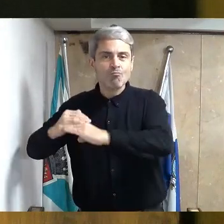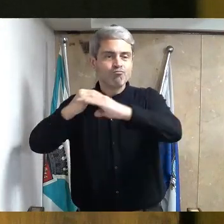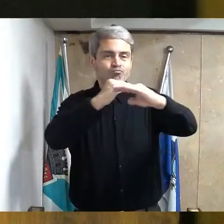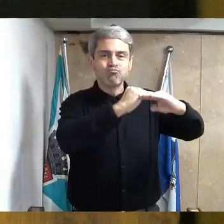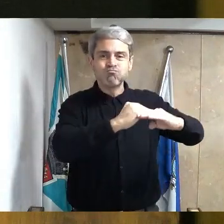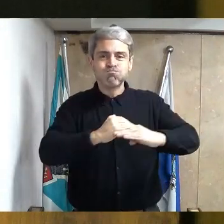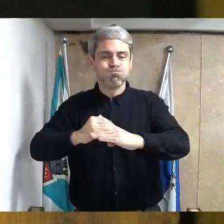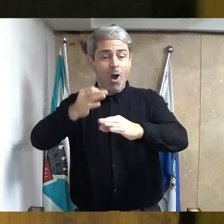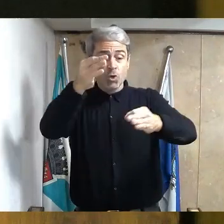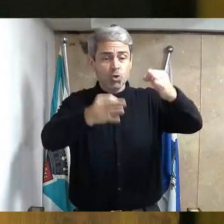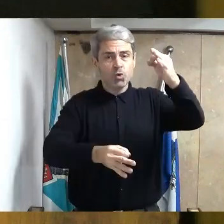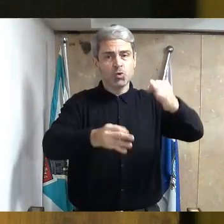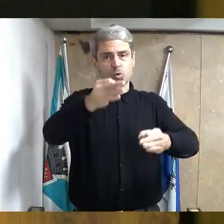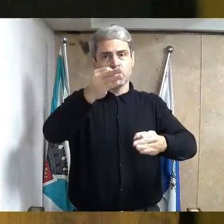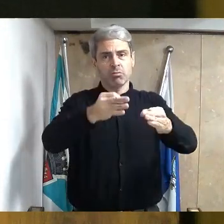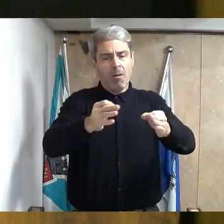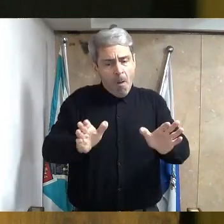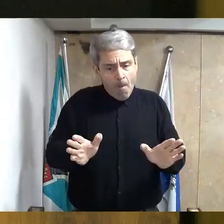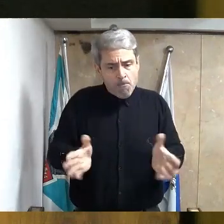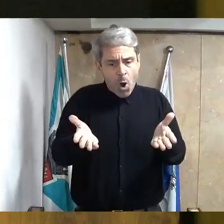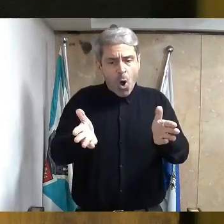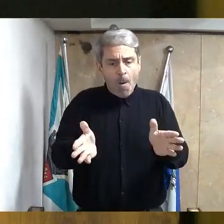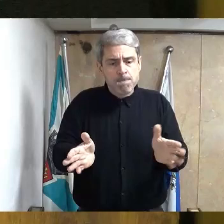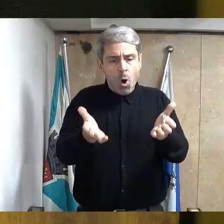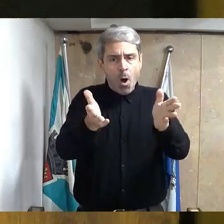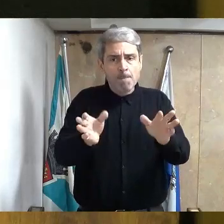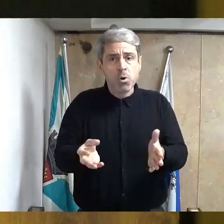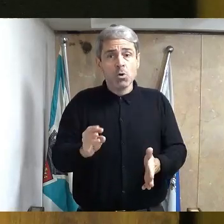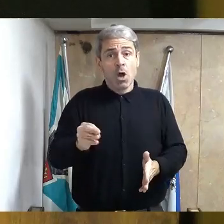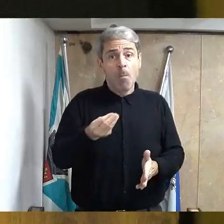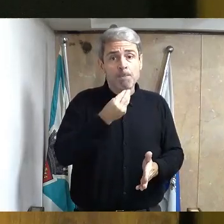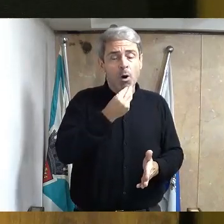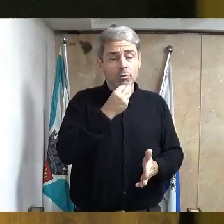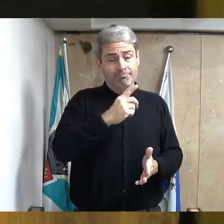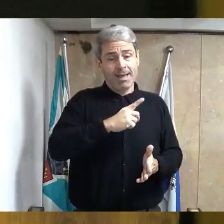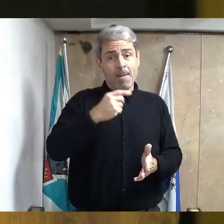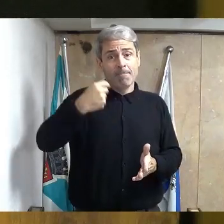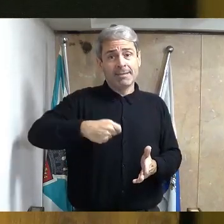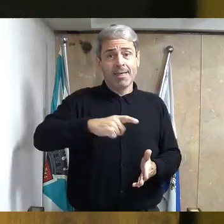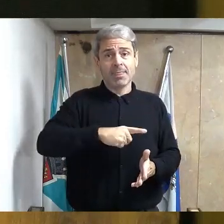seja inclusiva, que dê oportunidade.